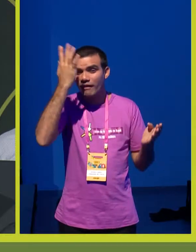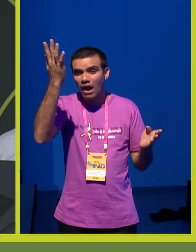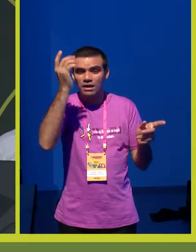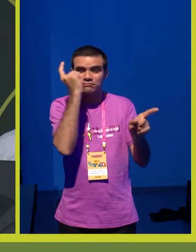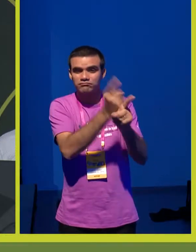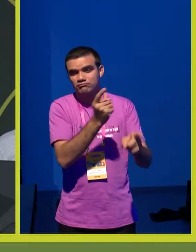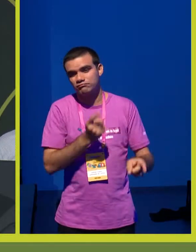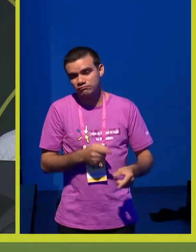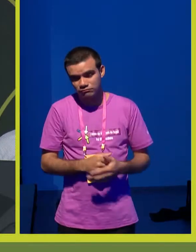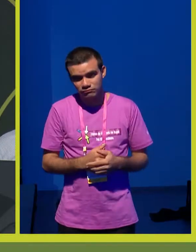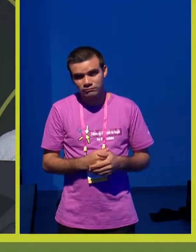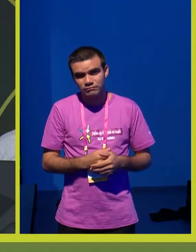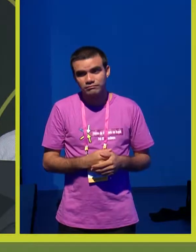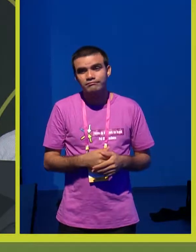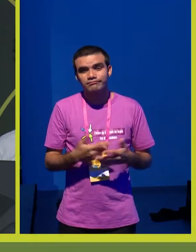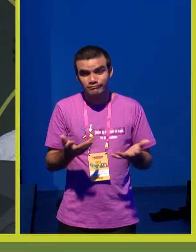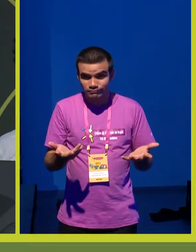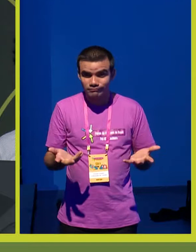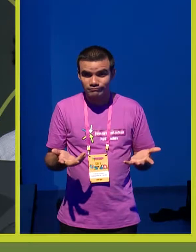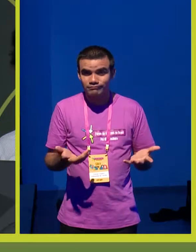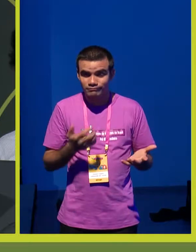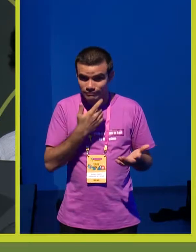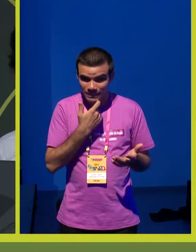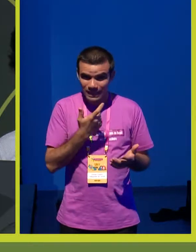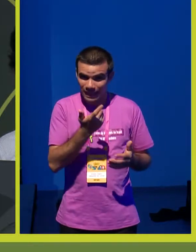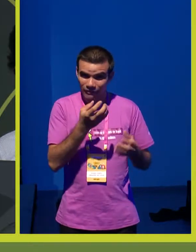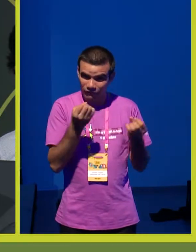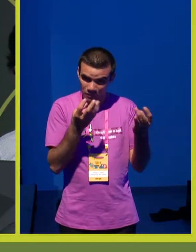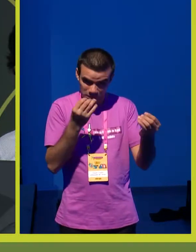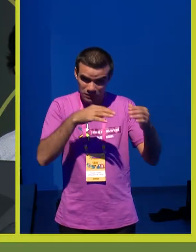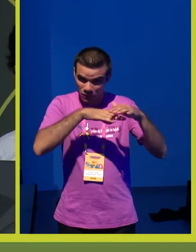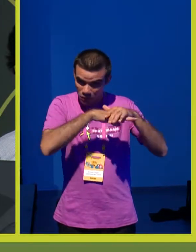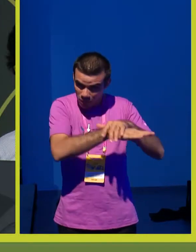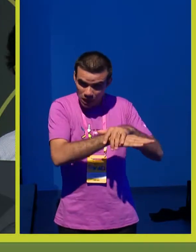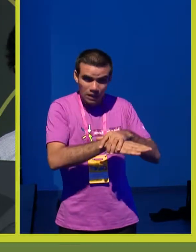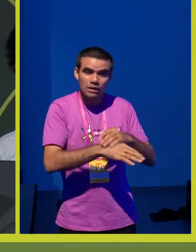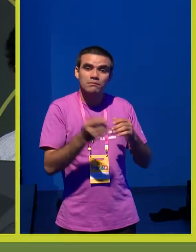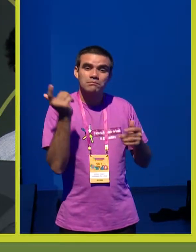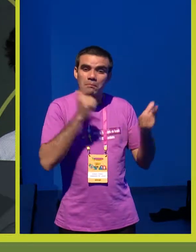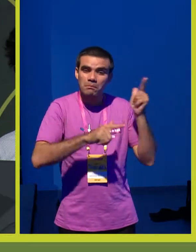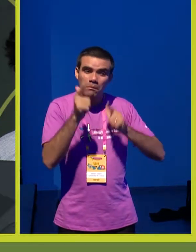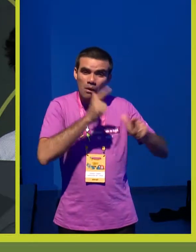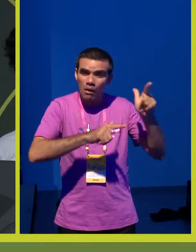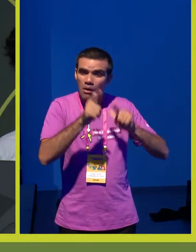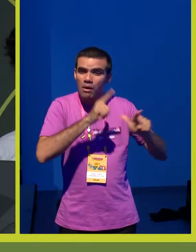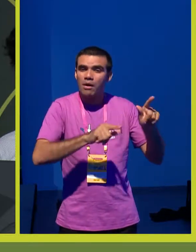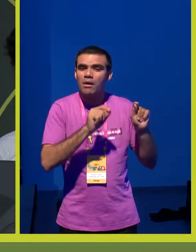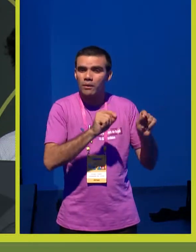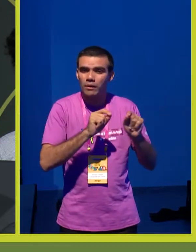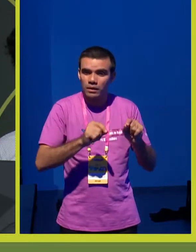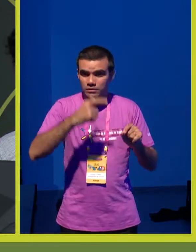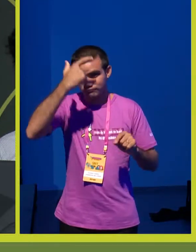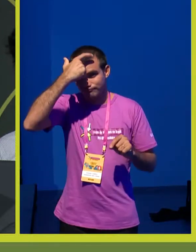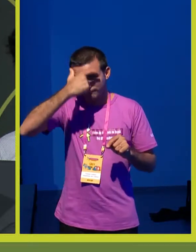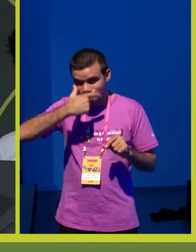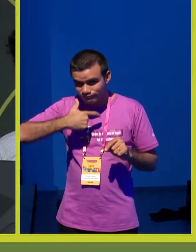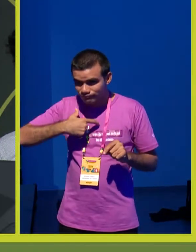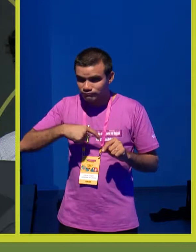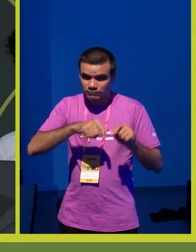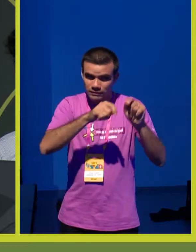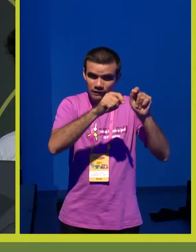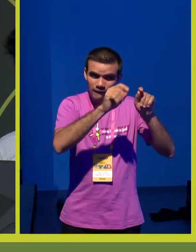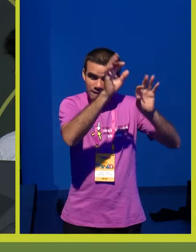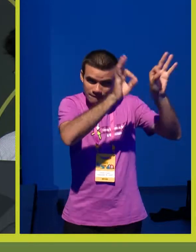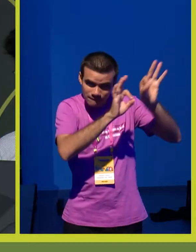e a partir desses dados armazenados você consegue recompor a face do indivíduo